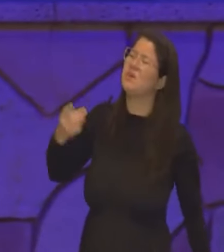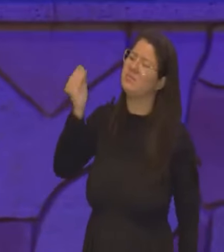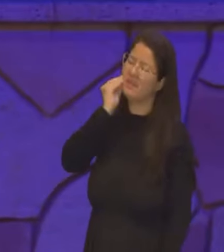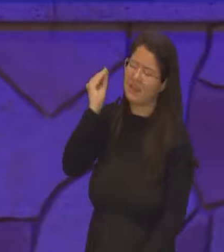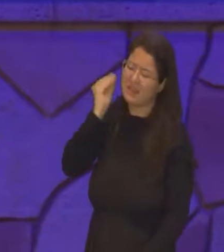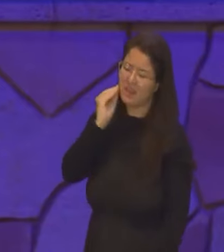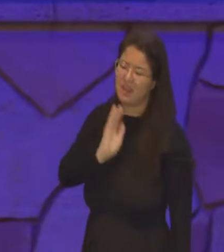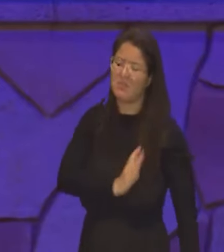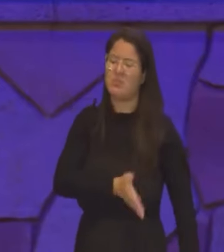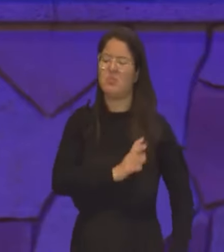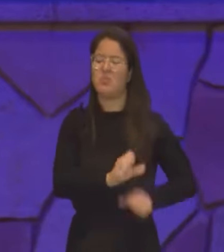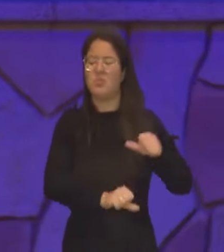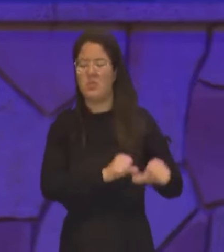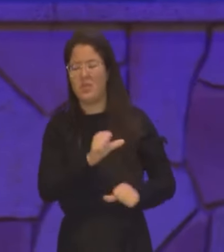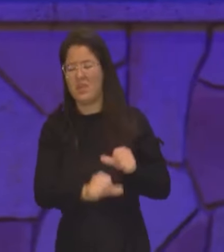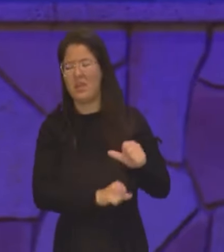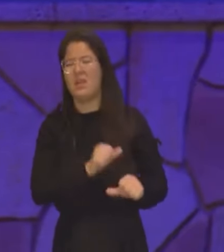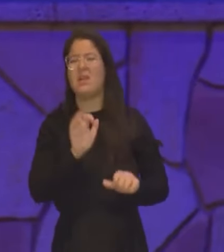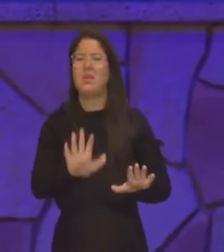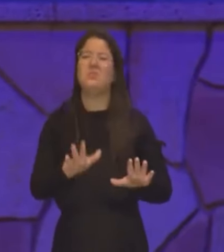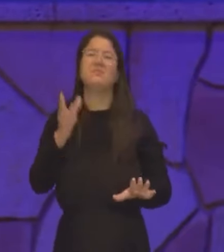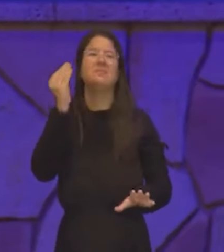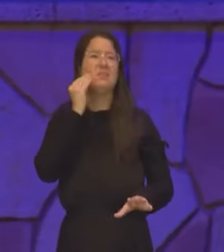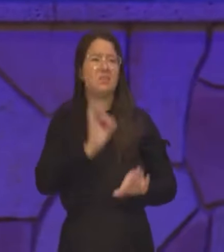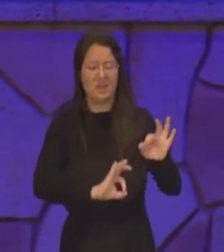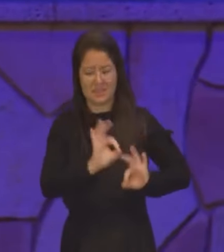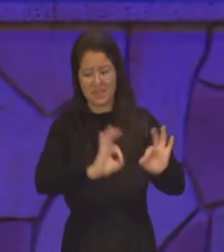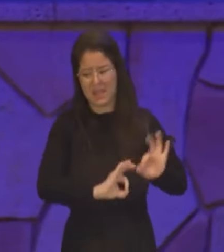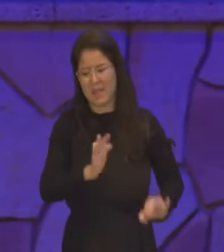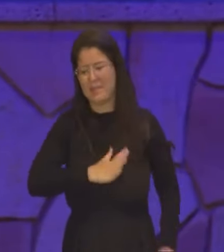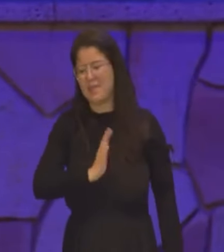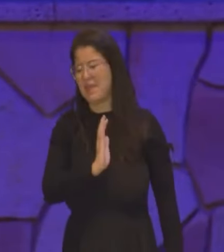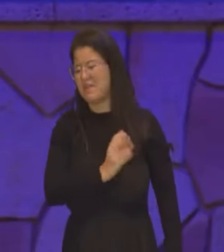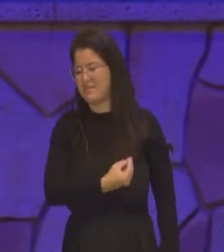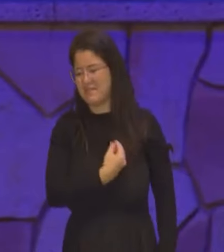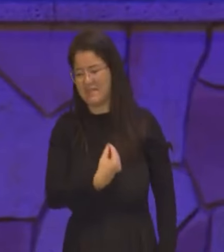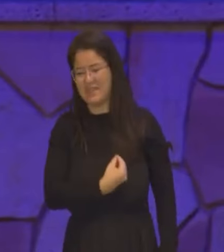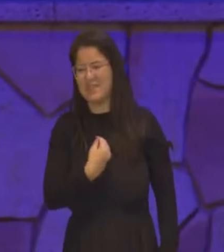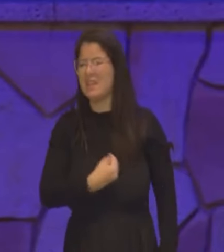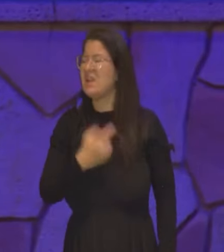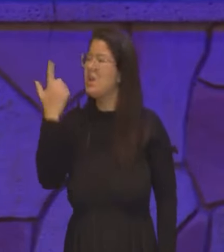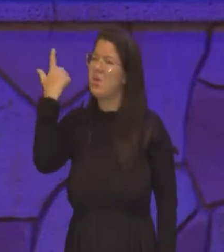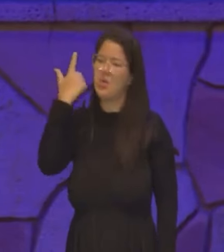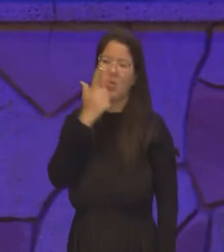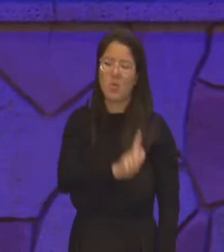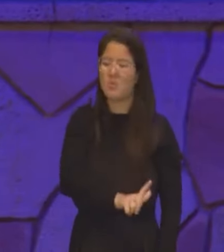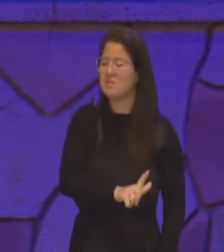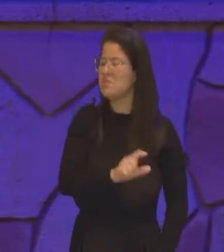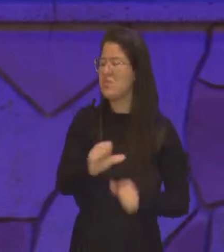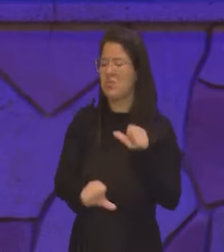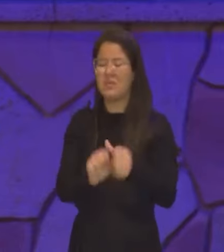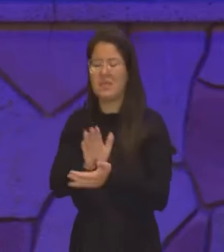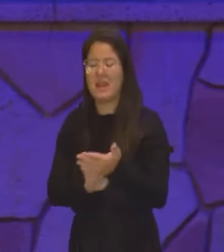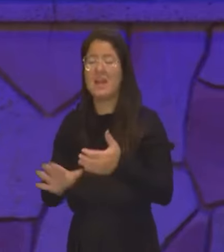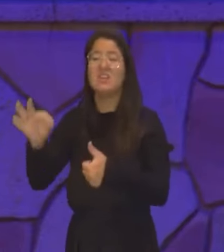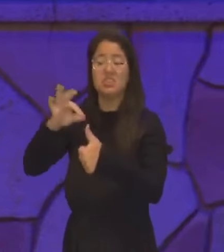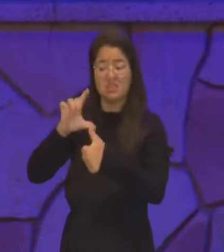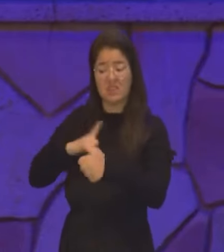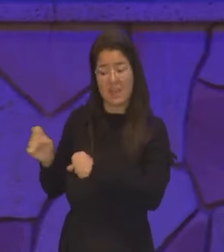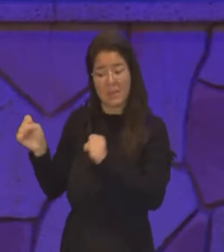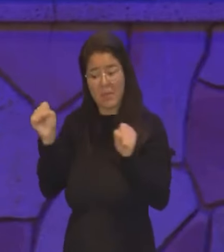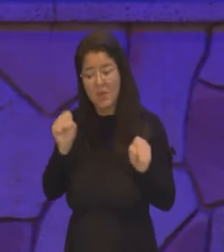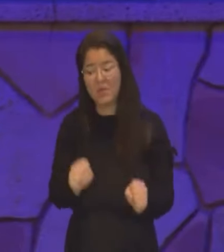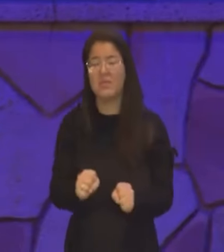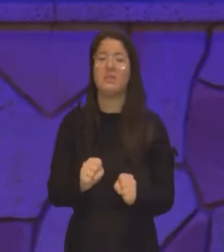o meu coração, mas eu tenho tentado reorganizar a minha vida, e por mais que eu faça, eu não consigo sair do lugar. Cristo é